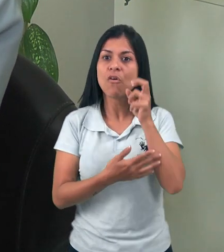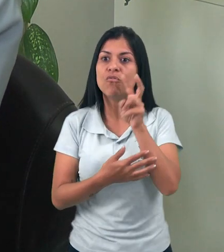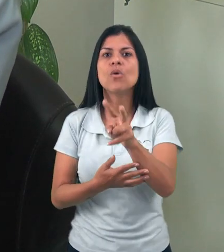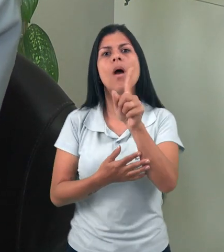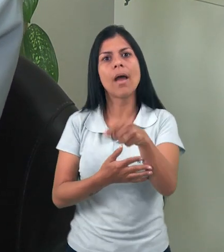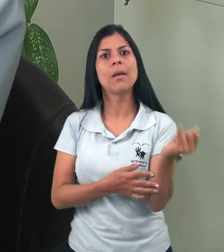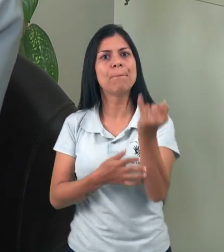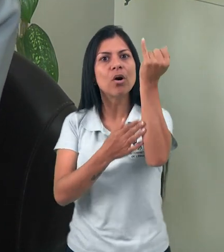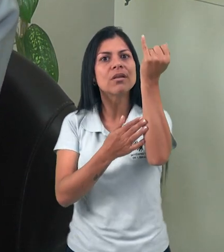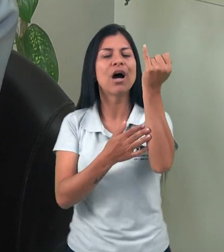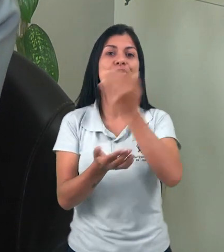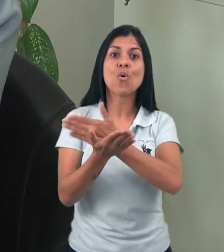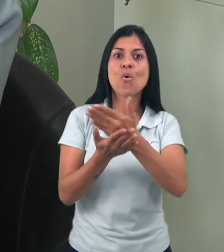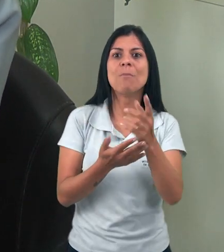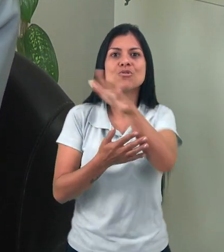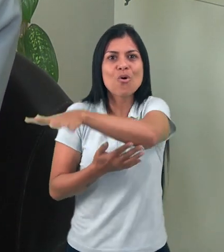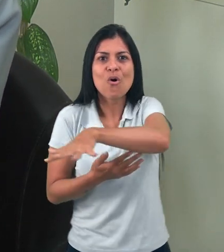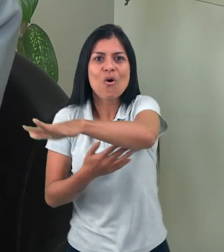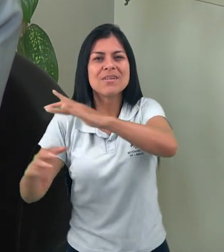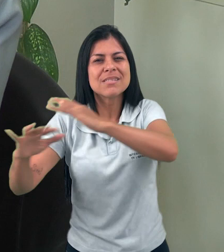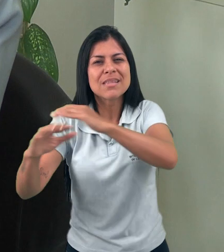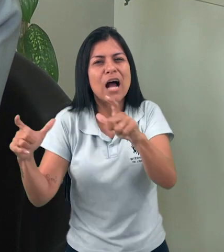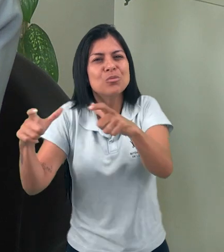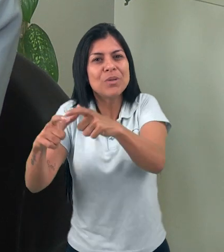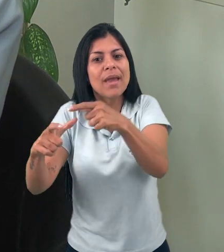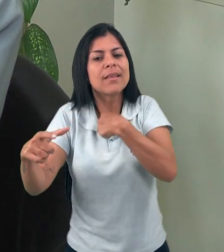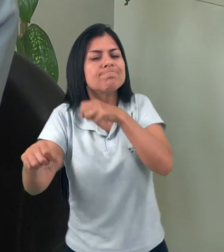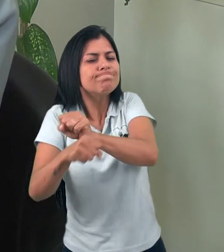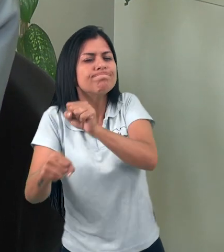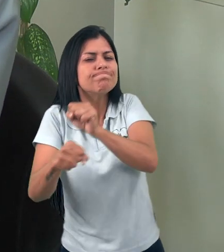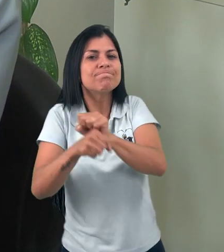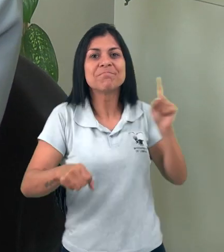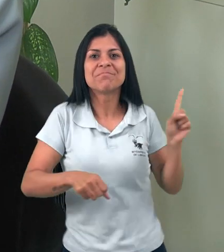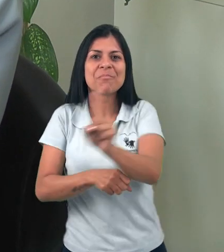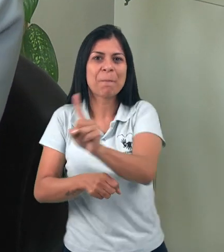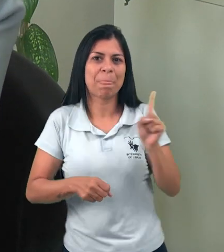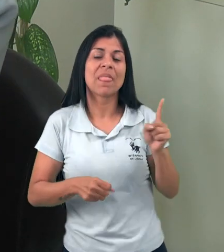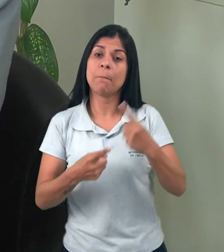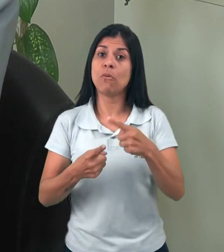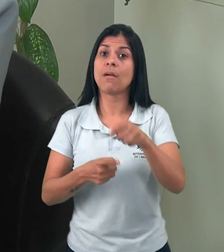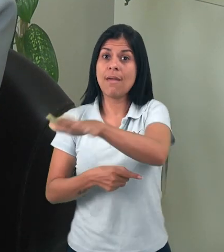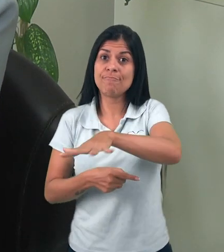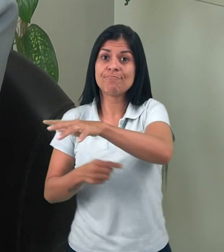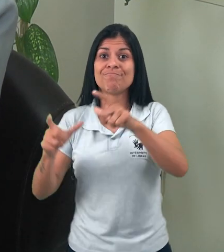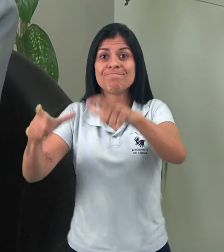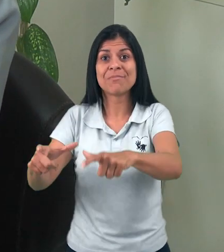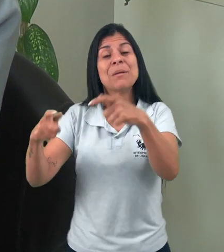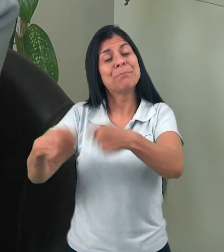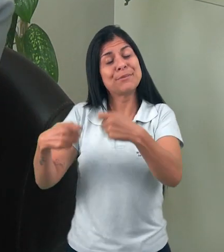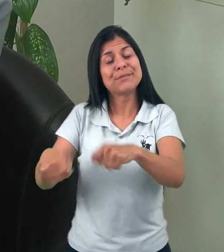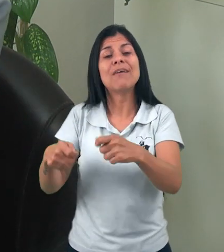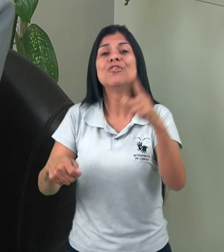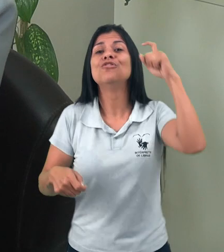a importância, as pessoas já começavam a esperar o atendimento, porque é difícil. Você imagina que assim, eles não têm dificuldade com a língua,